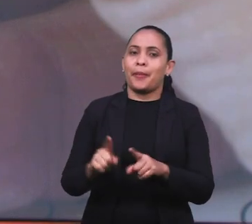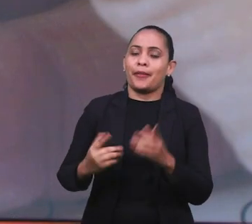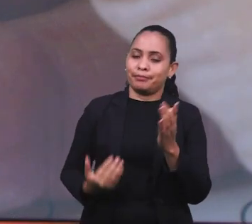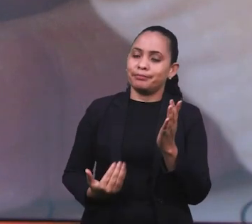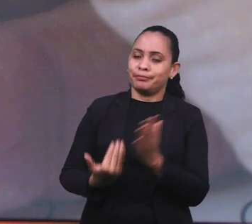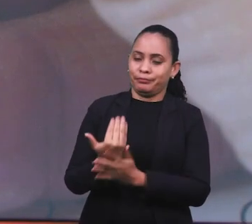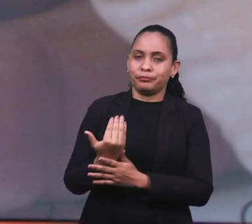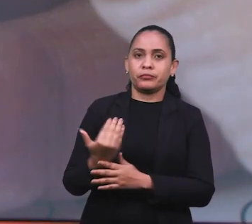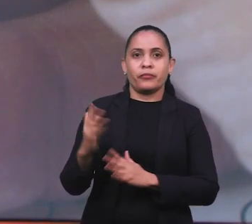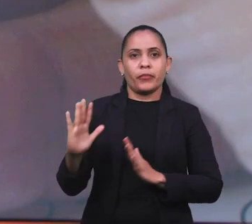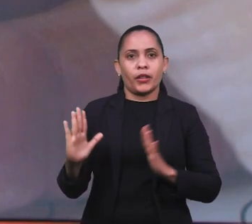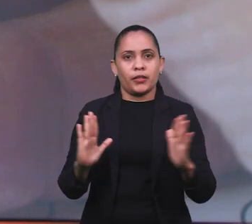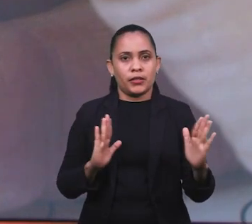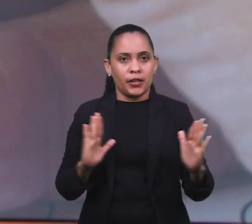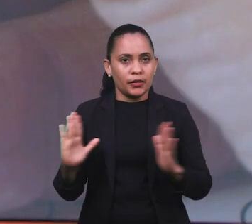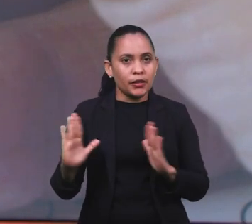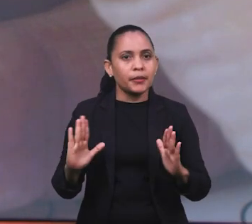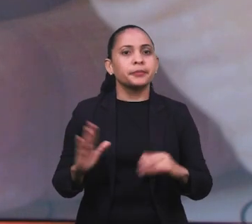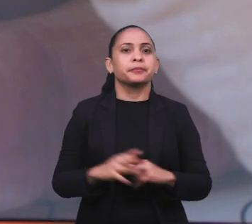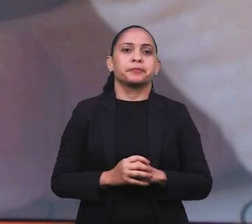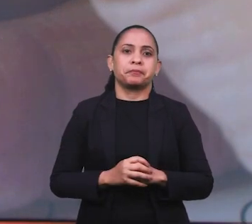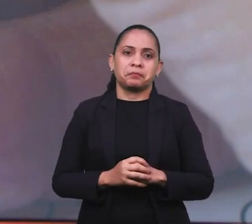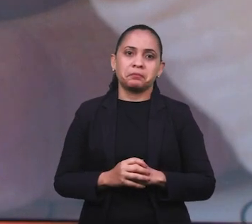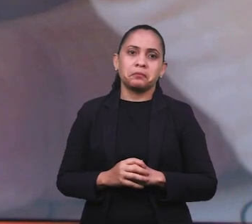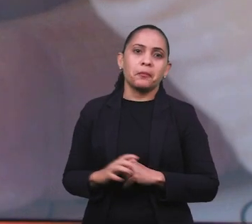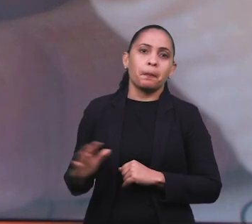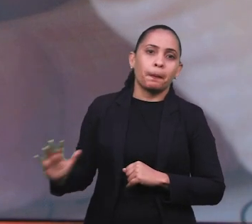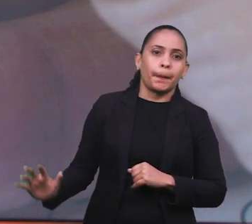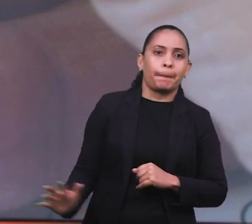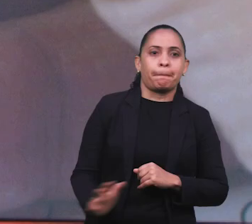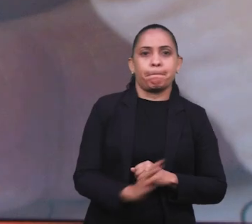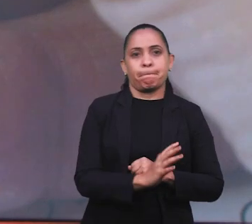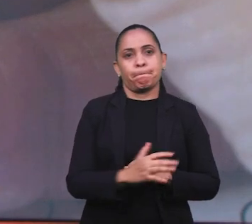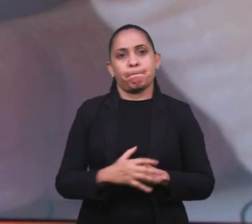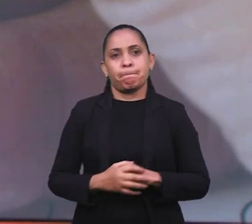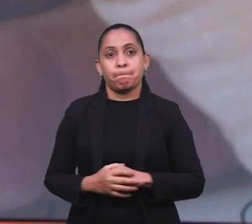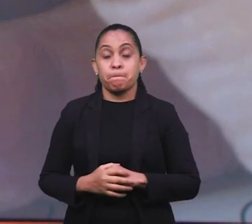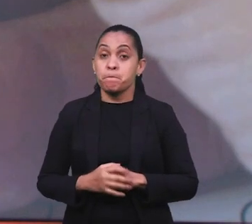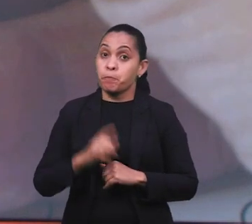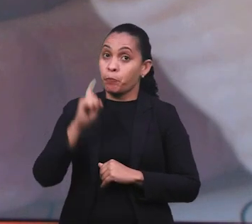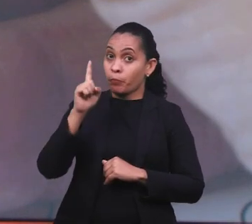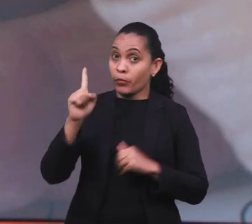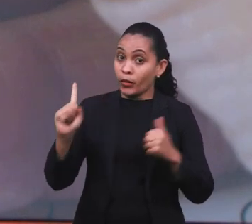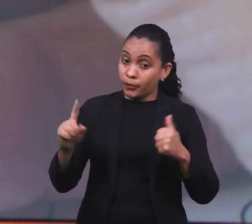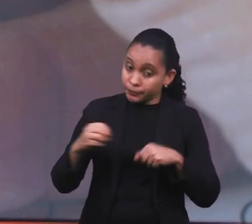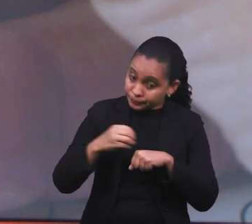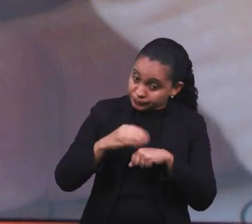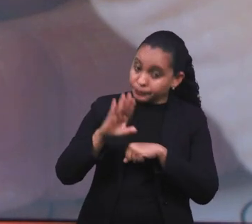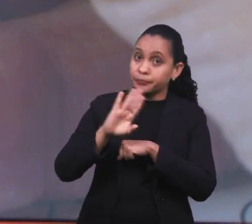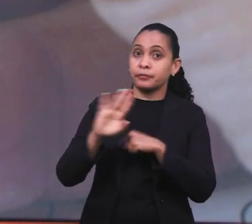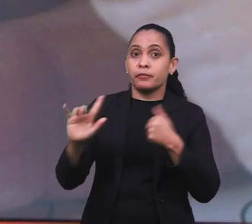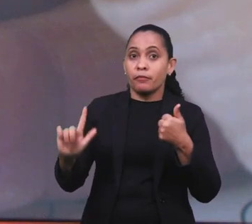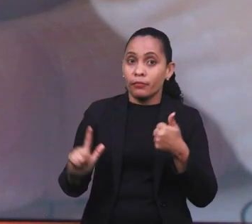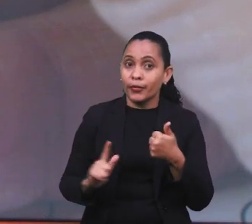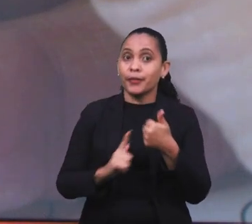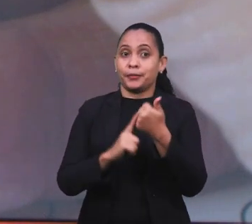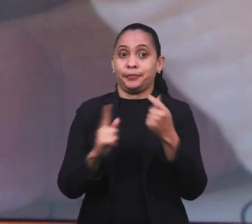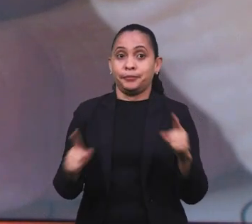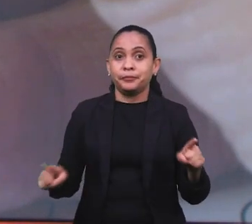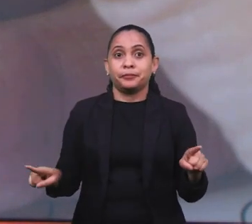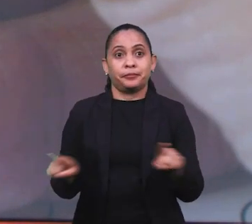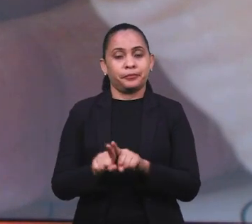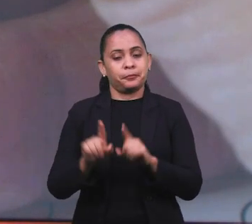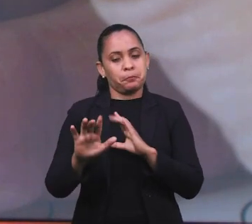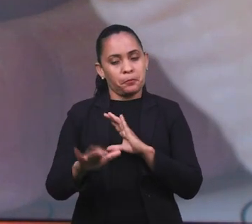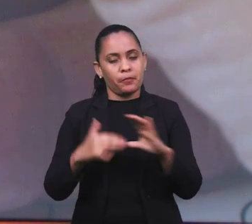ela passou por essa situação. Tudo bem? Então não deixe de compartilhar, de comentar e de